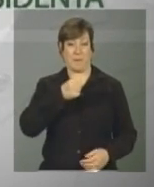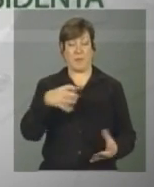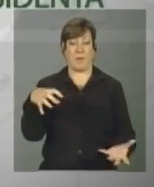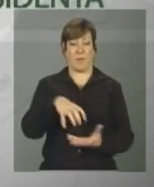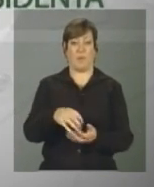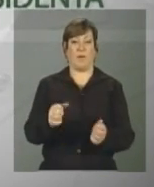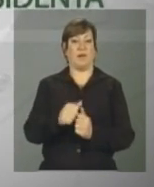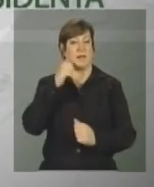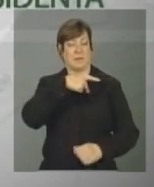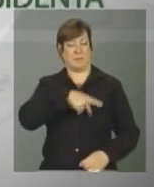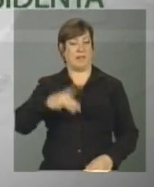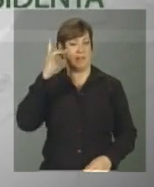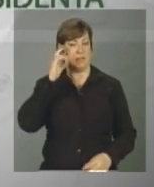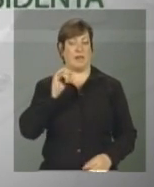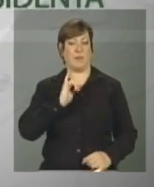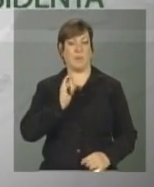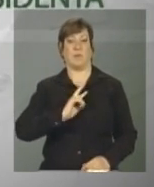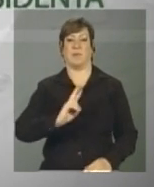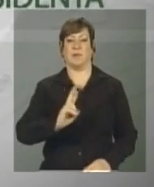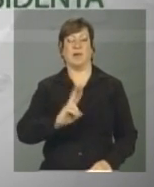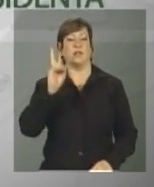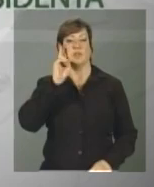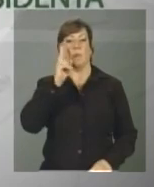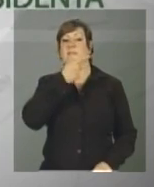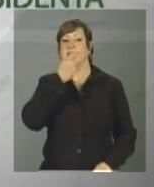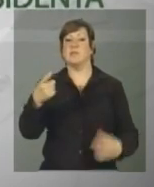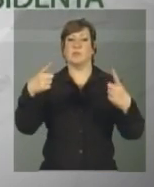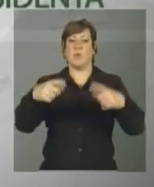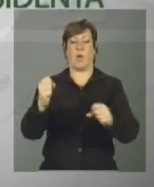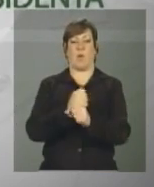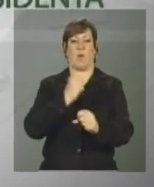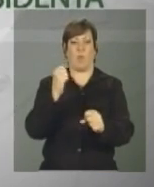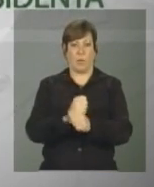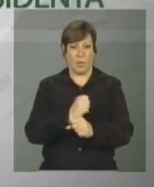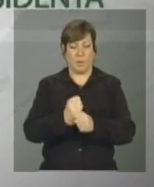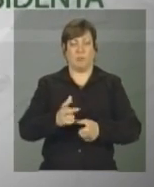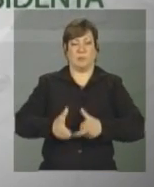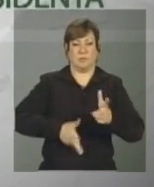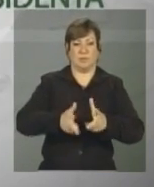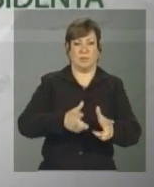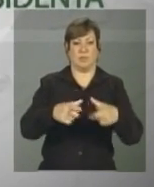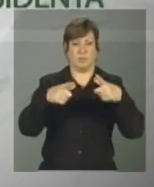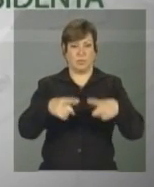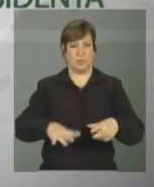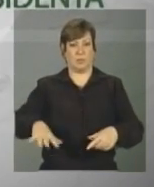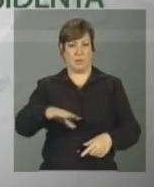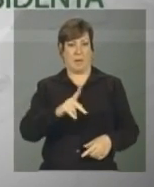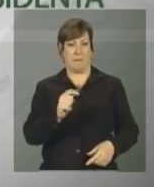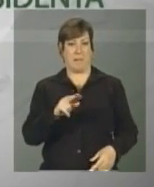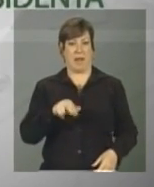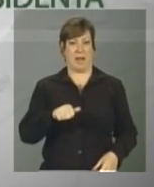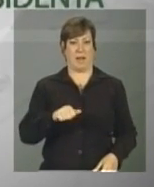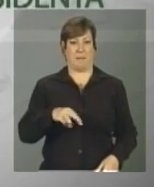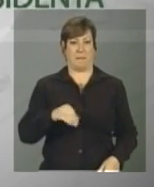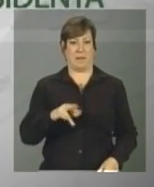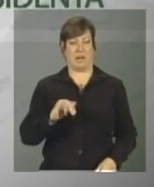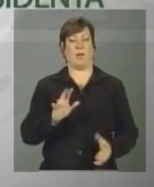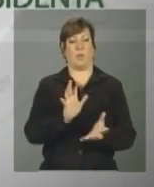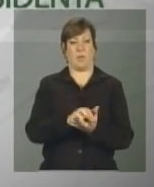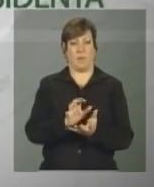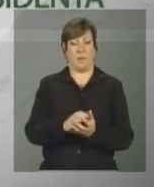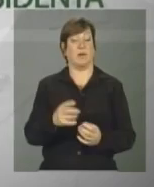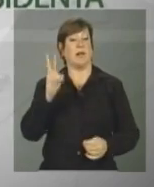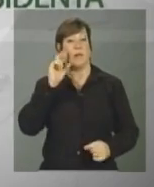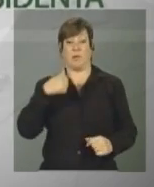coletiva concedida pela presidenta Dilma Rousseff durante a visita às obras da Transnordestina no trecho em Parnamirim, em